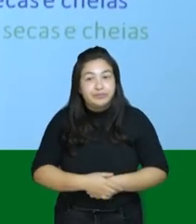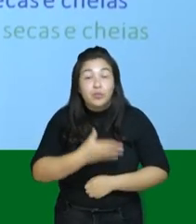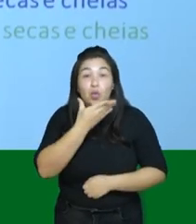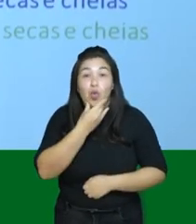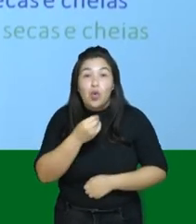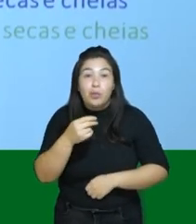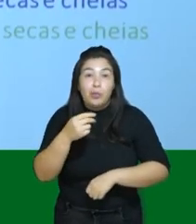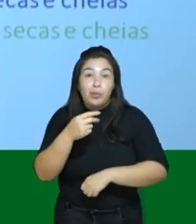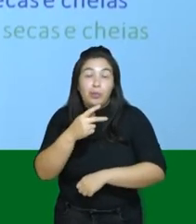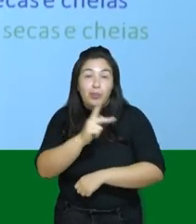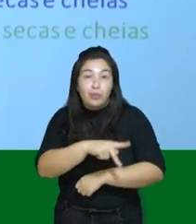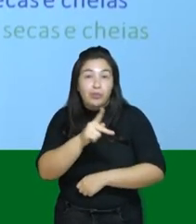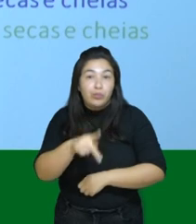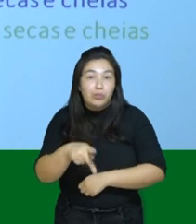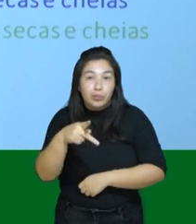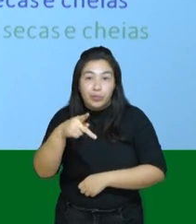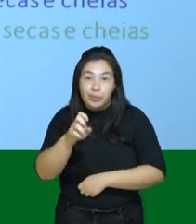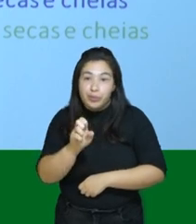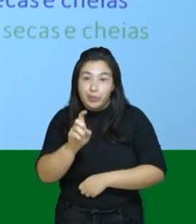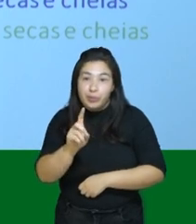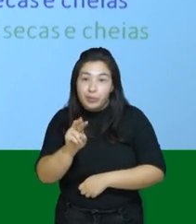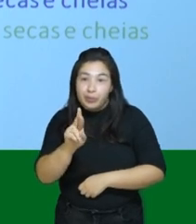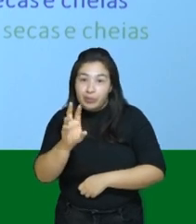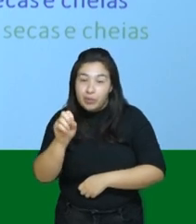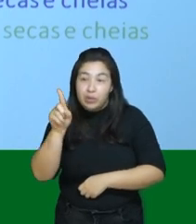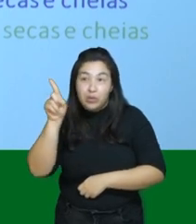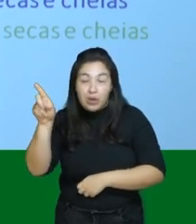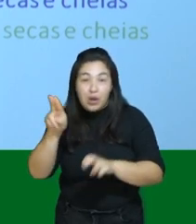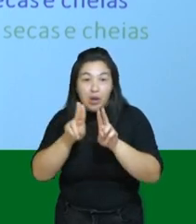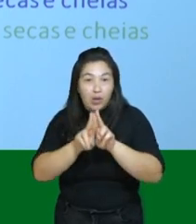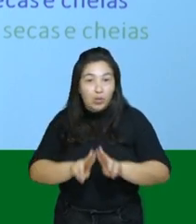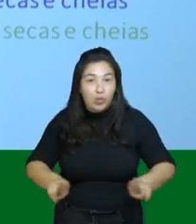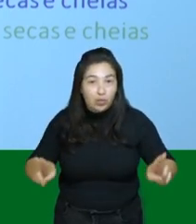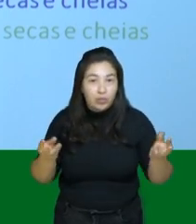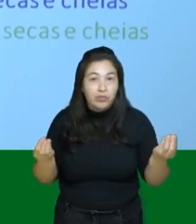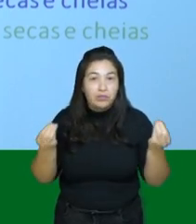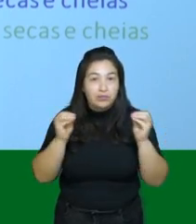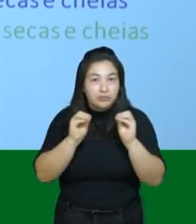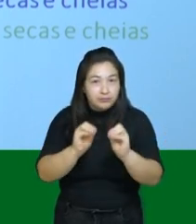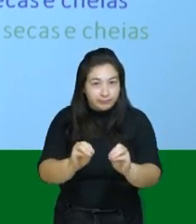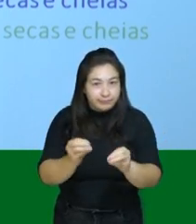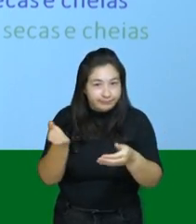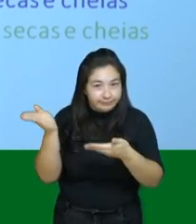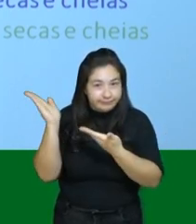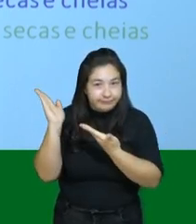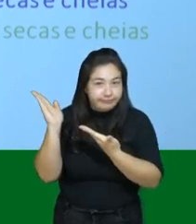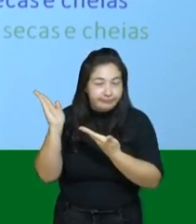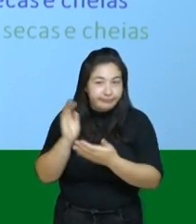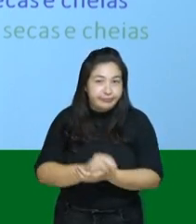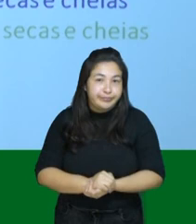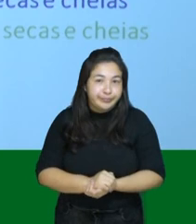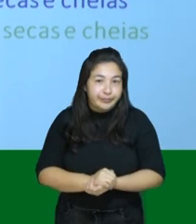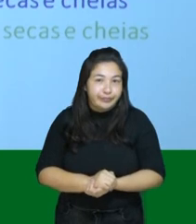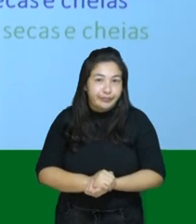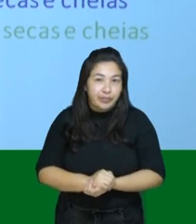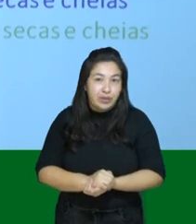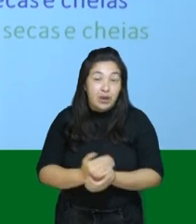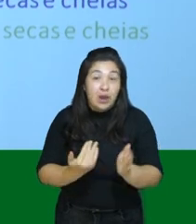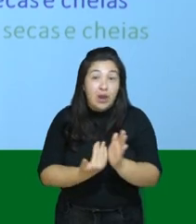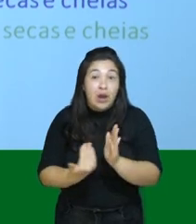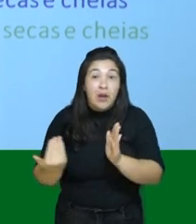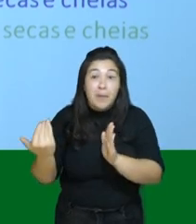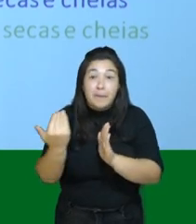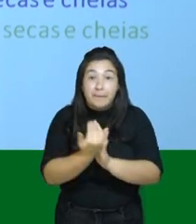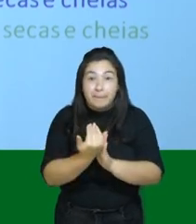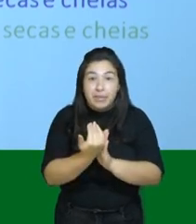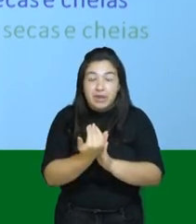professor Pedro, né, e os alunos lá da UFSC, que foi publicado na Nature, e isso é o que a gente chama de intensificação do